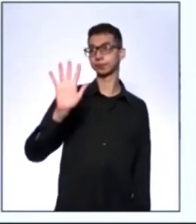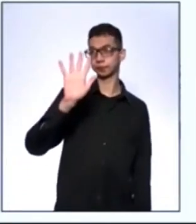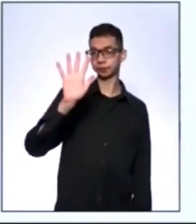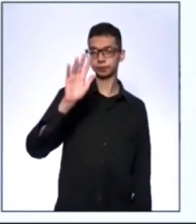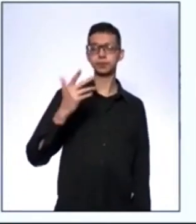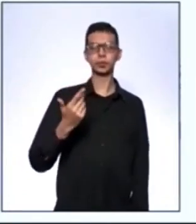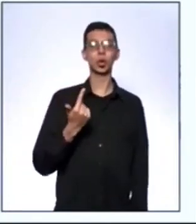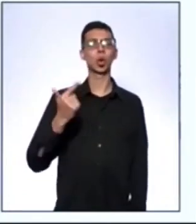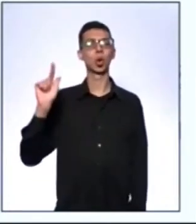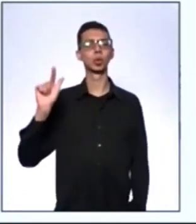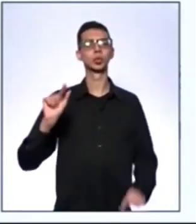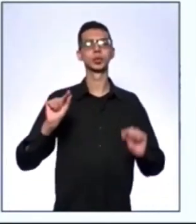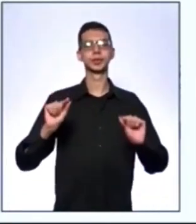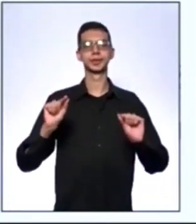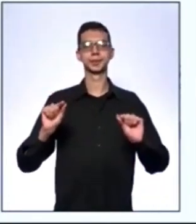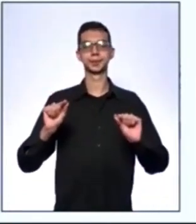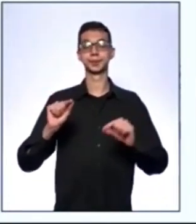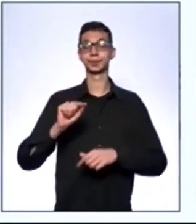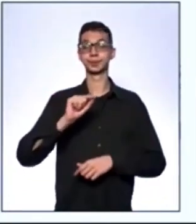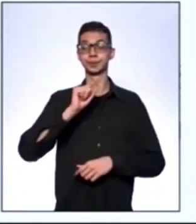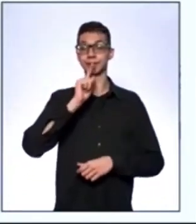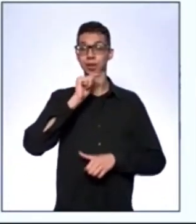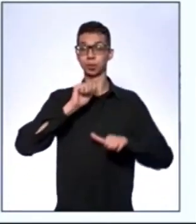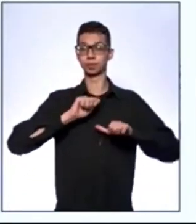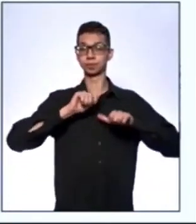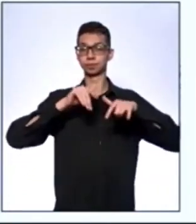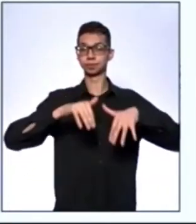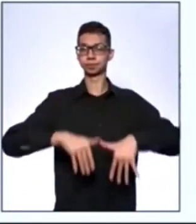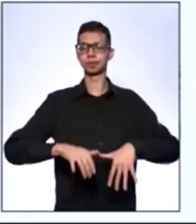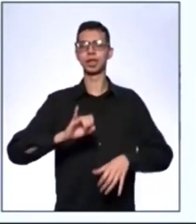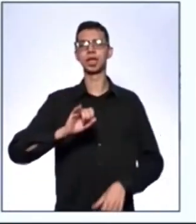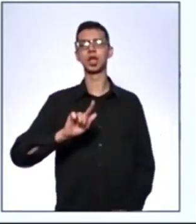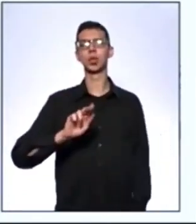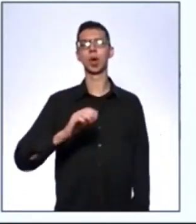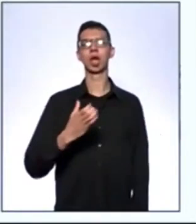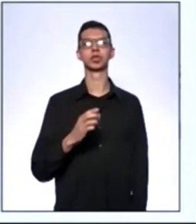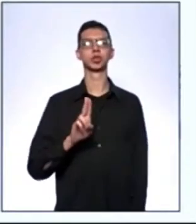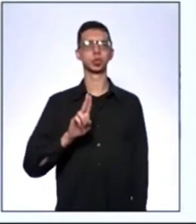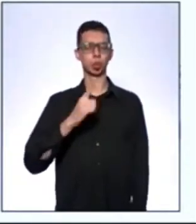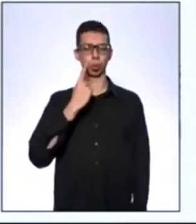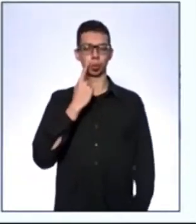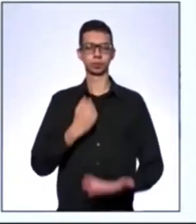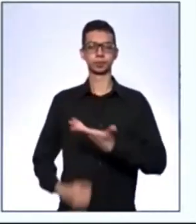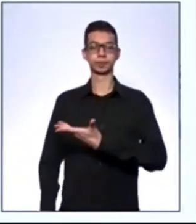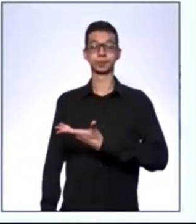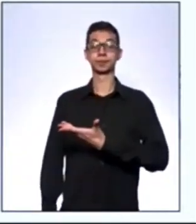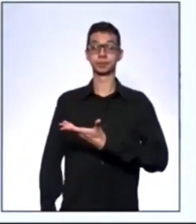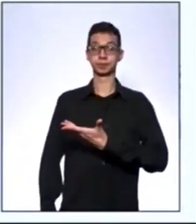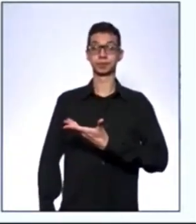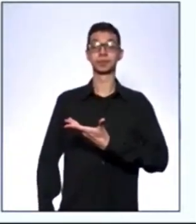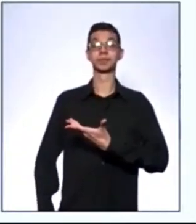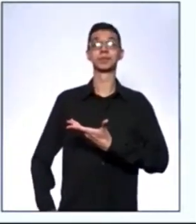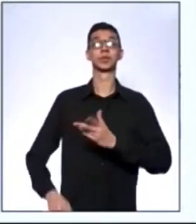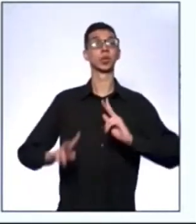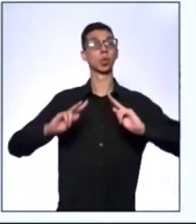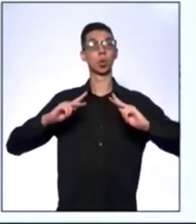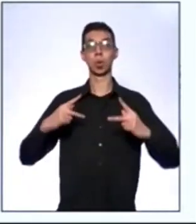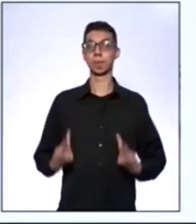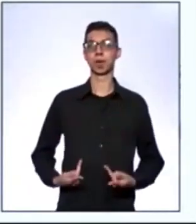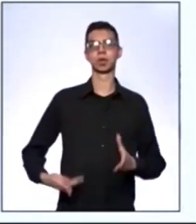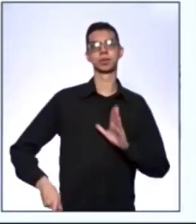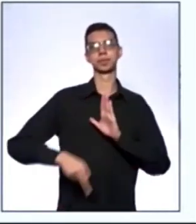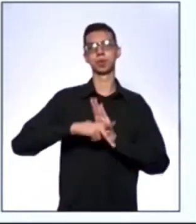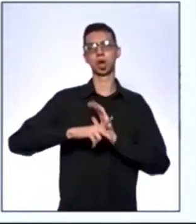Cataratas do Iguaçu, patrimônio universal da humanidade, viu? Patrimônio universal da humanidade,